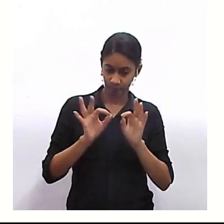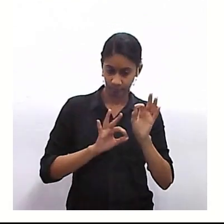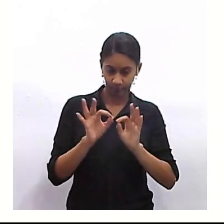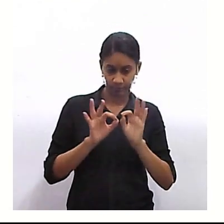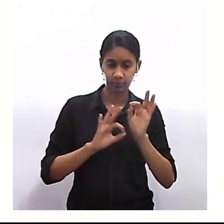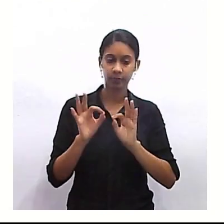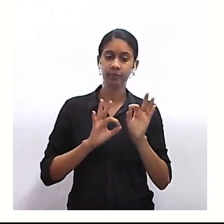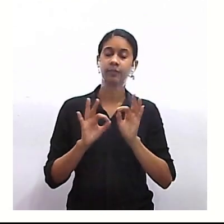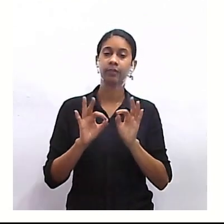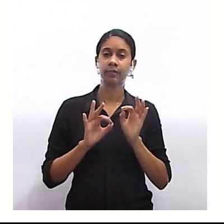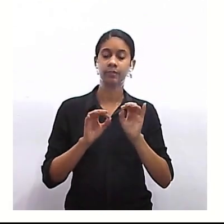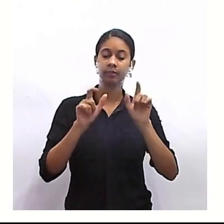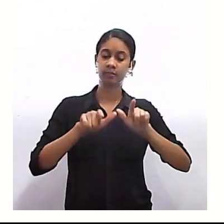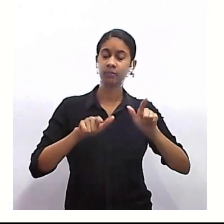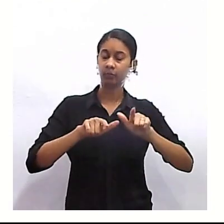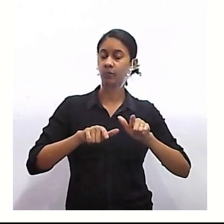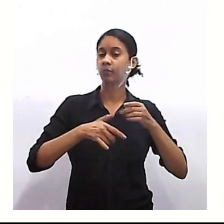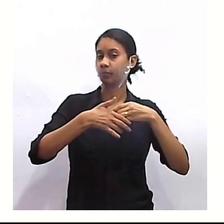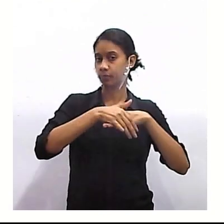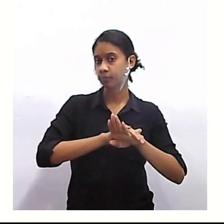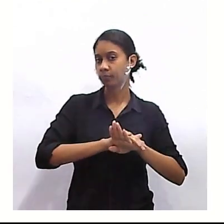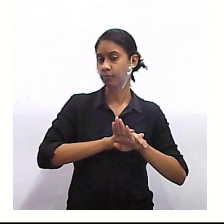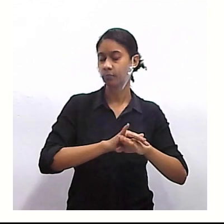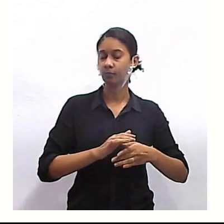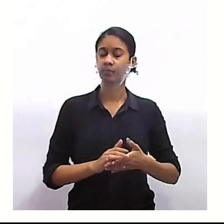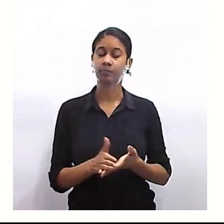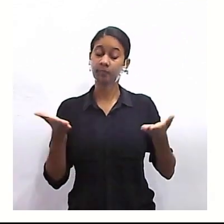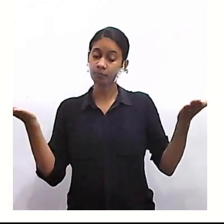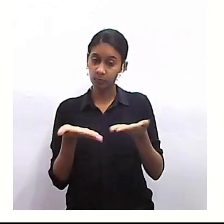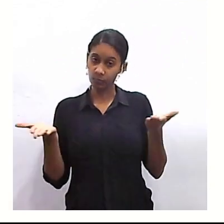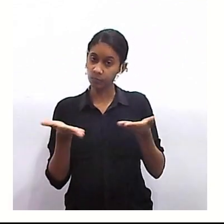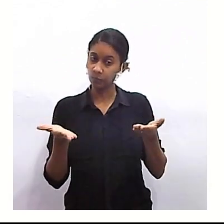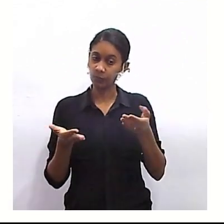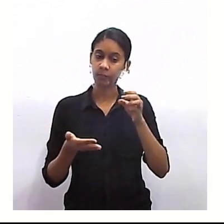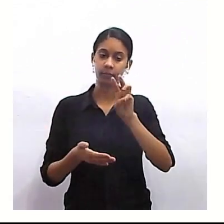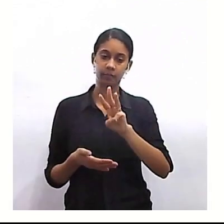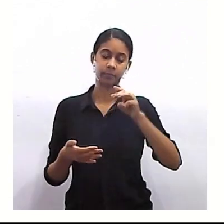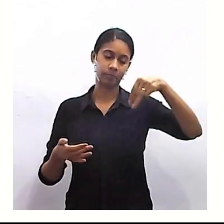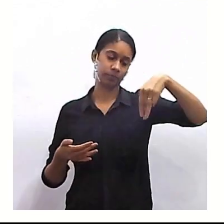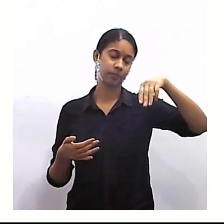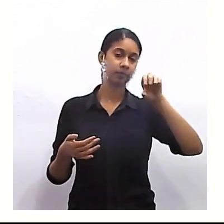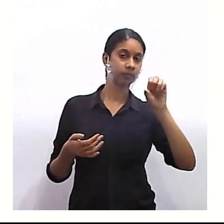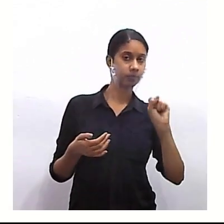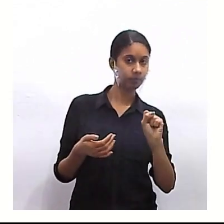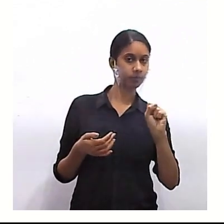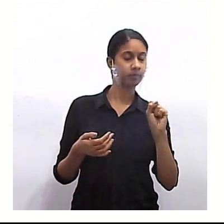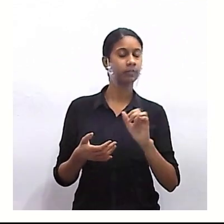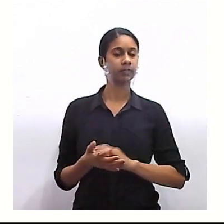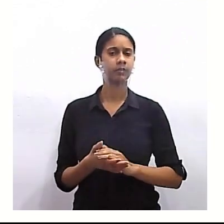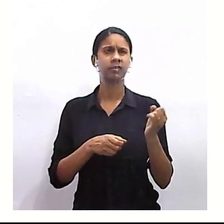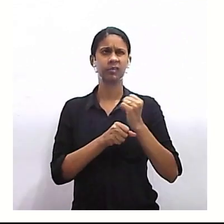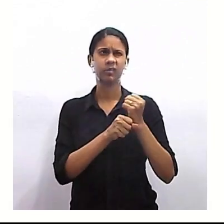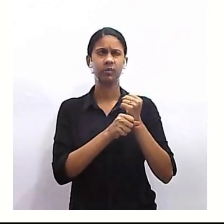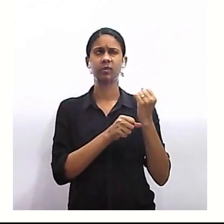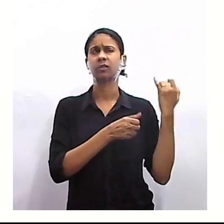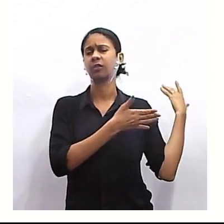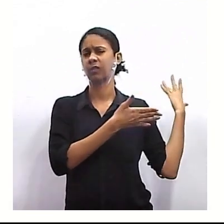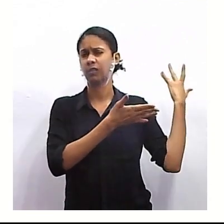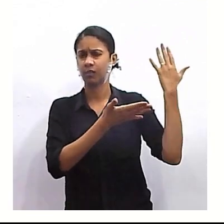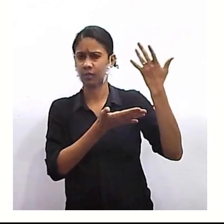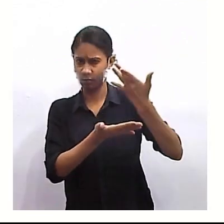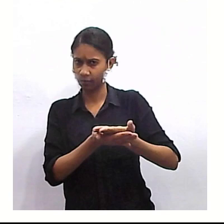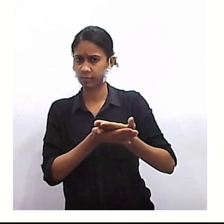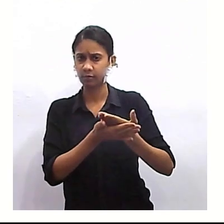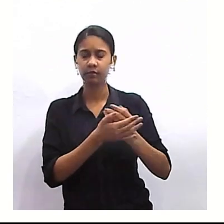Então, atualmente, com o WMS, de uns anos para cá, até